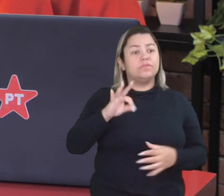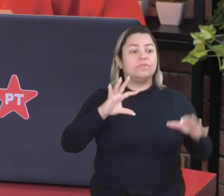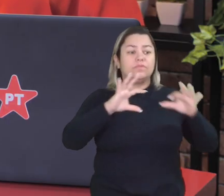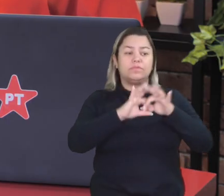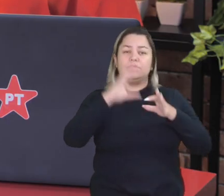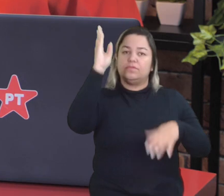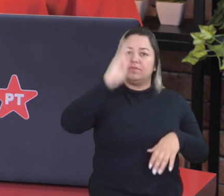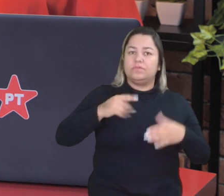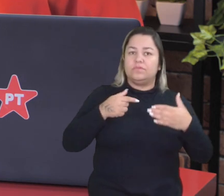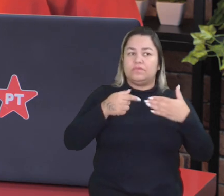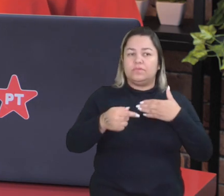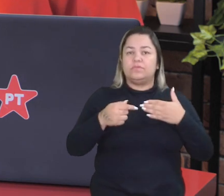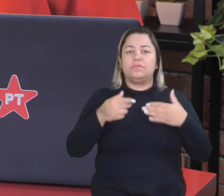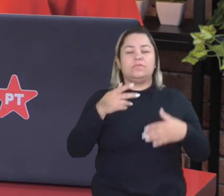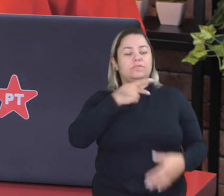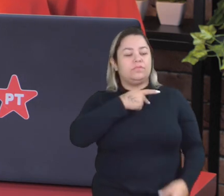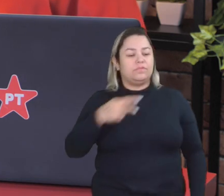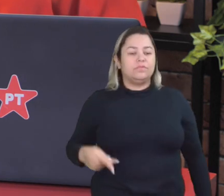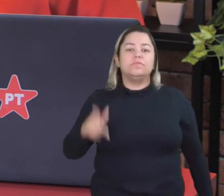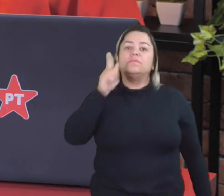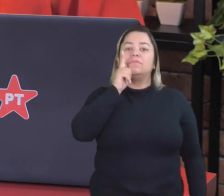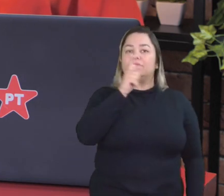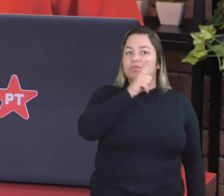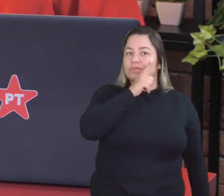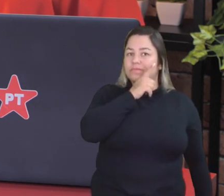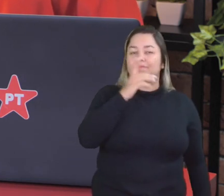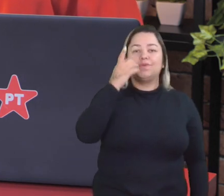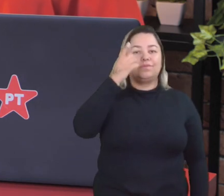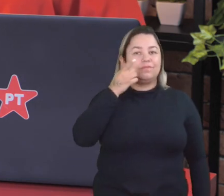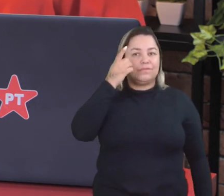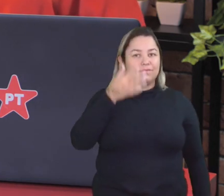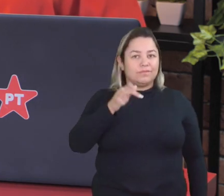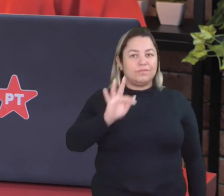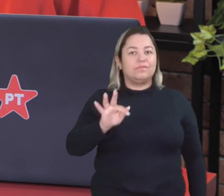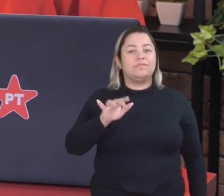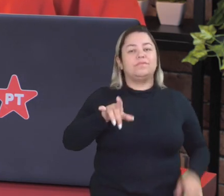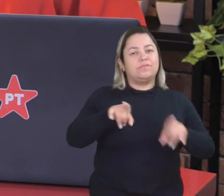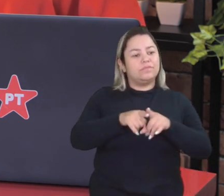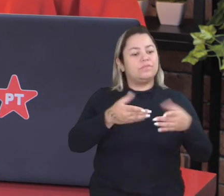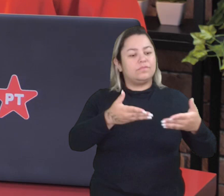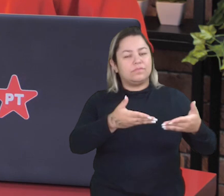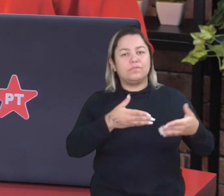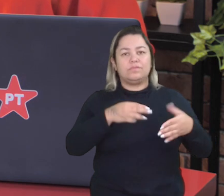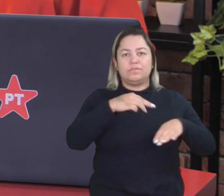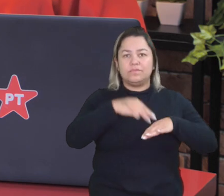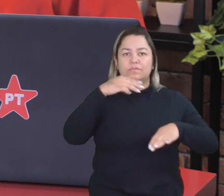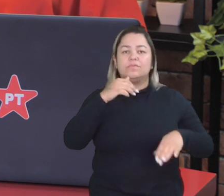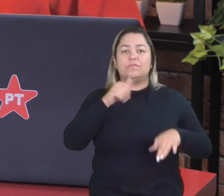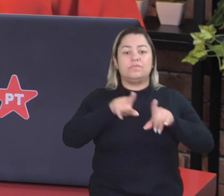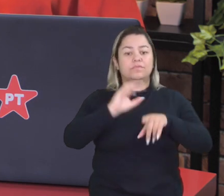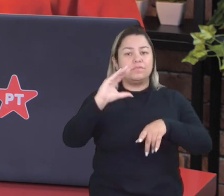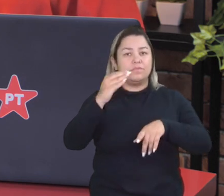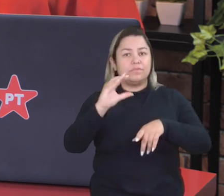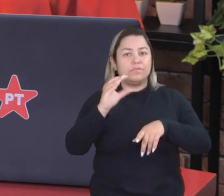país. No PT Conexões Brasil dessa semana, a presidenta nacional do PT e deputada federal Gleisi Hoffmann recebeu o